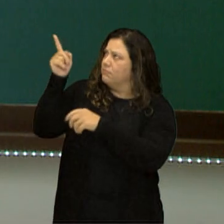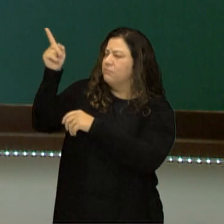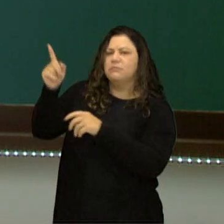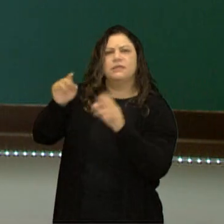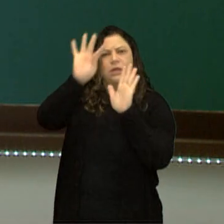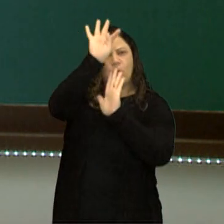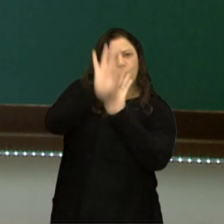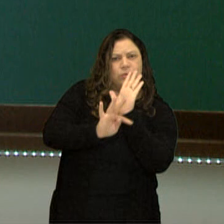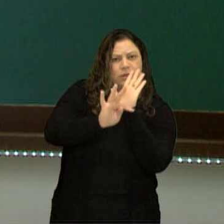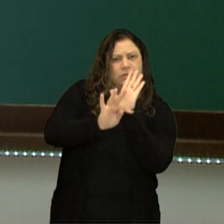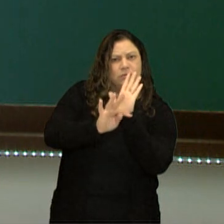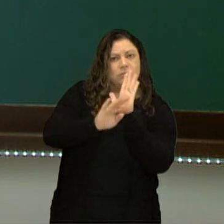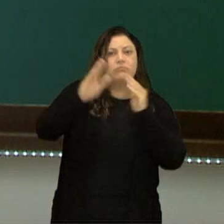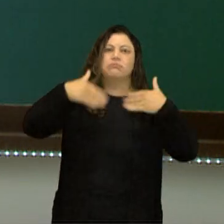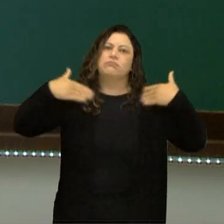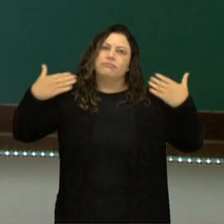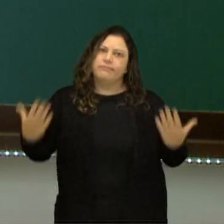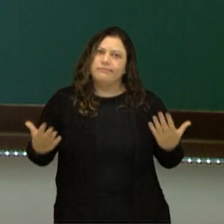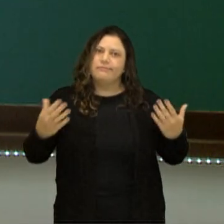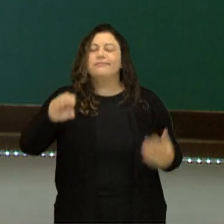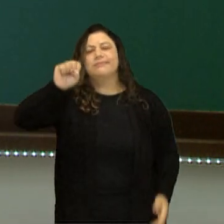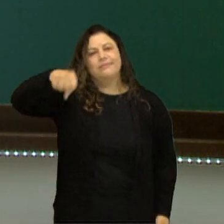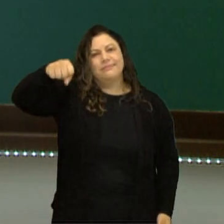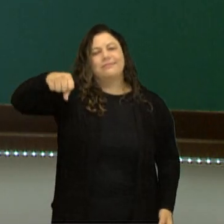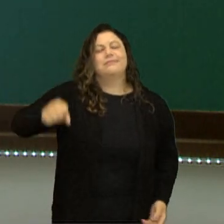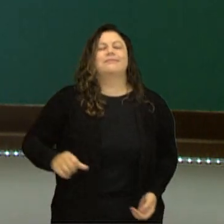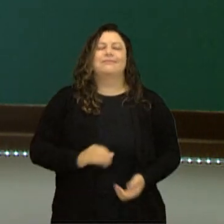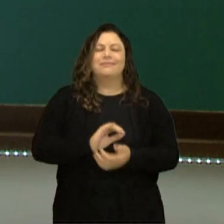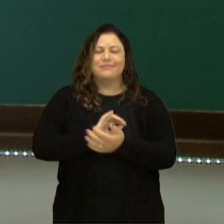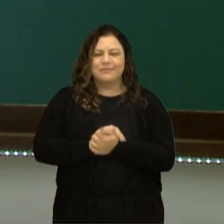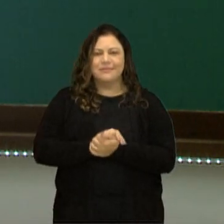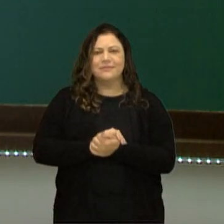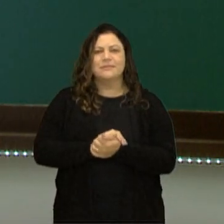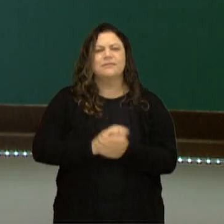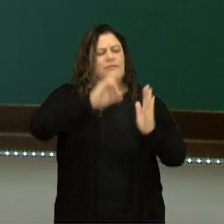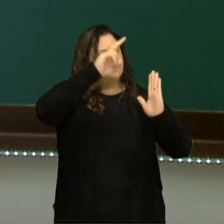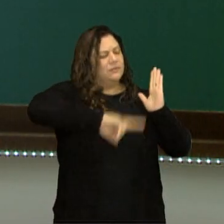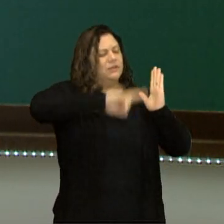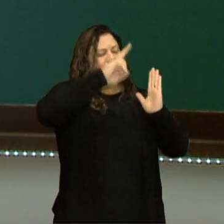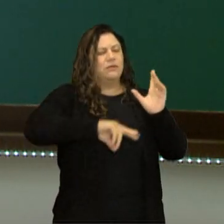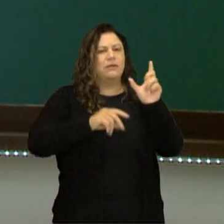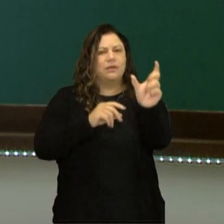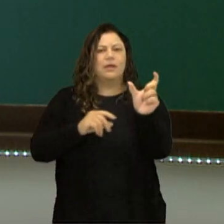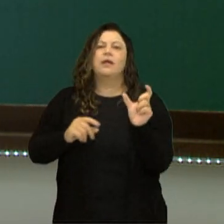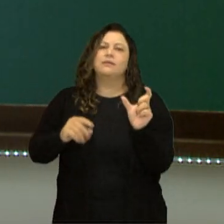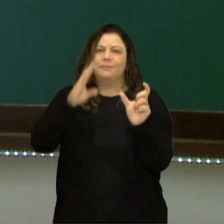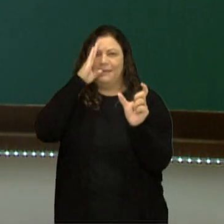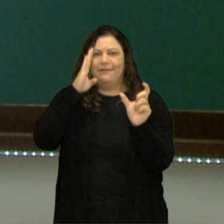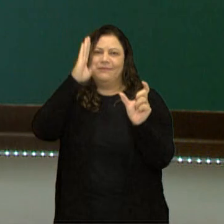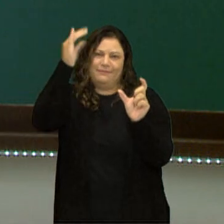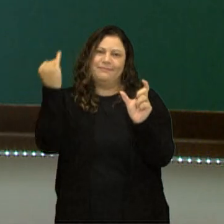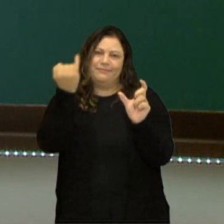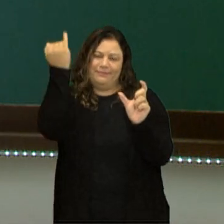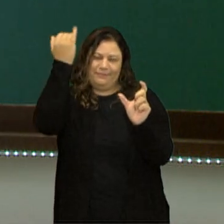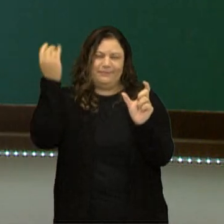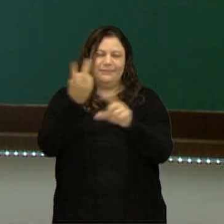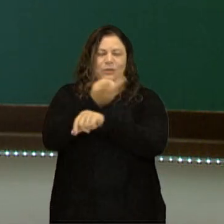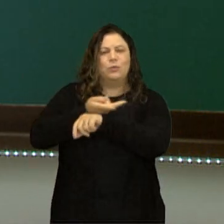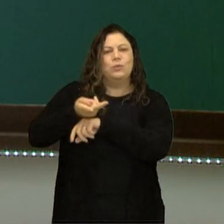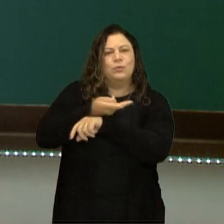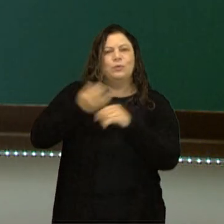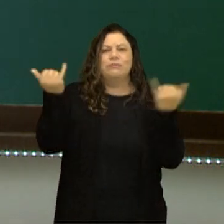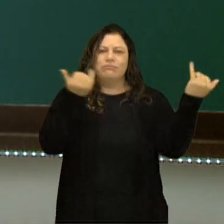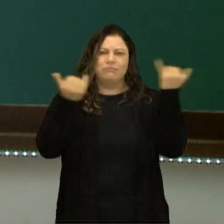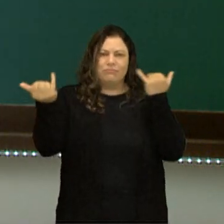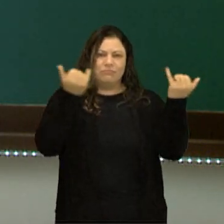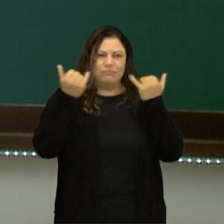texto? Será? Sim. Então a gente vai olhando as palavras-chave, vai procurando informações que a gente já tenha